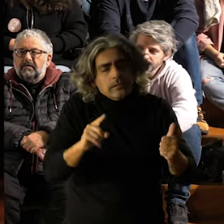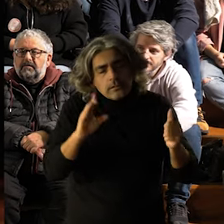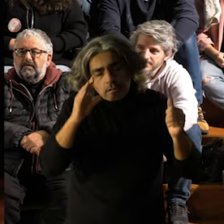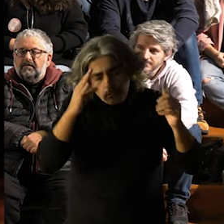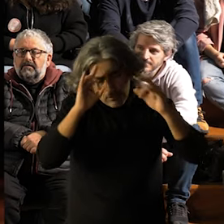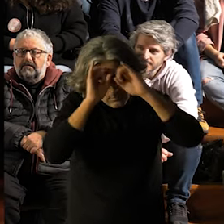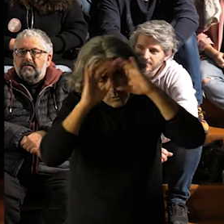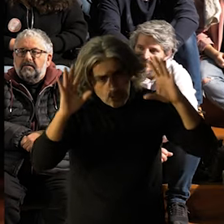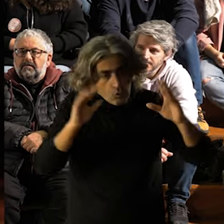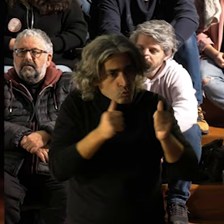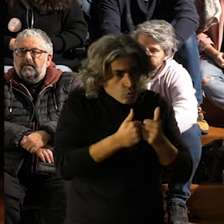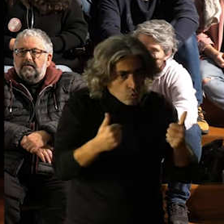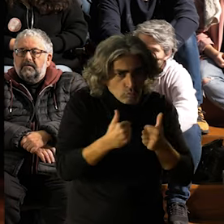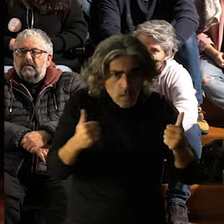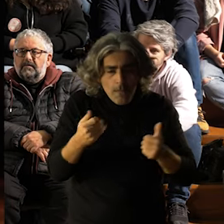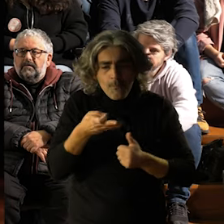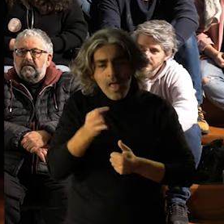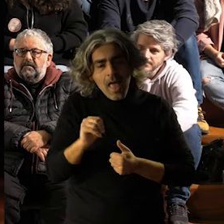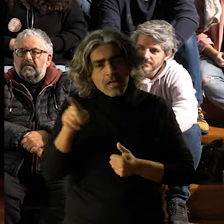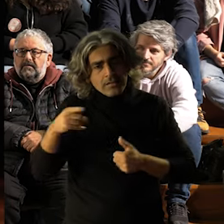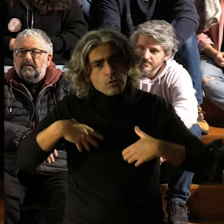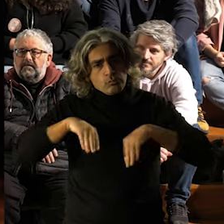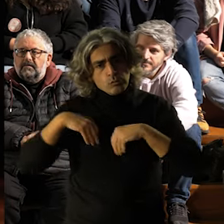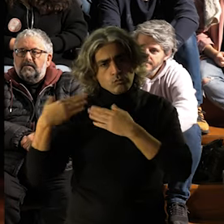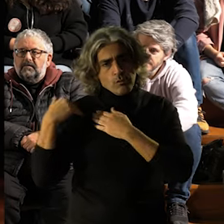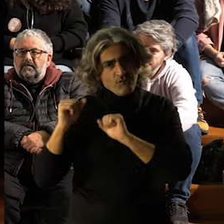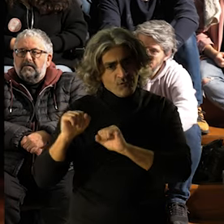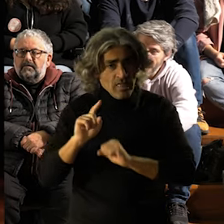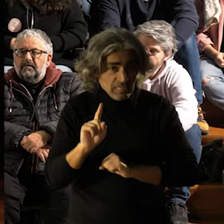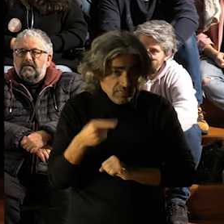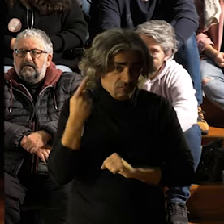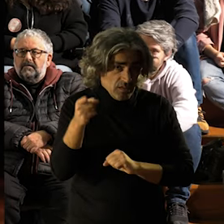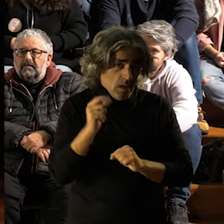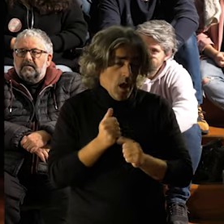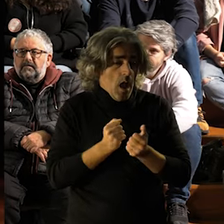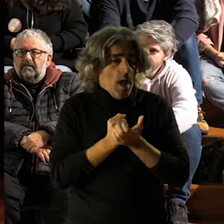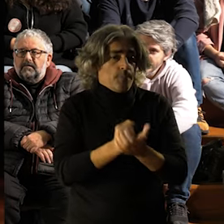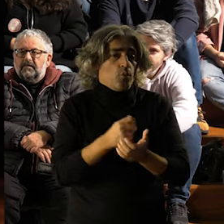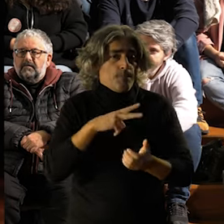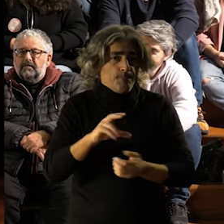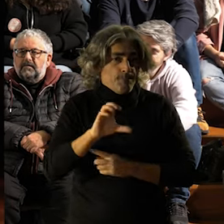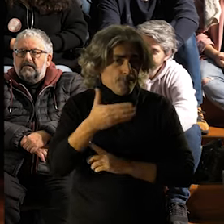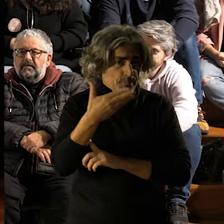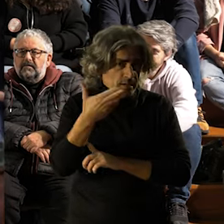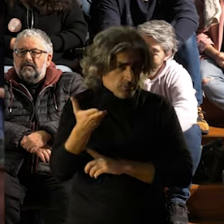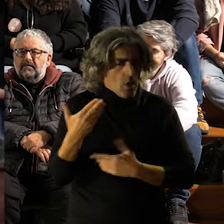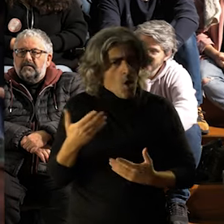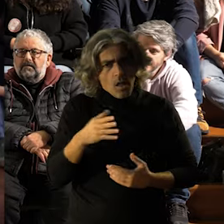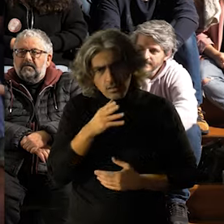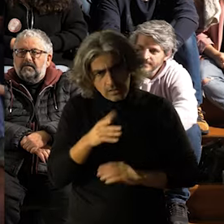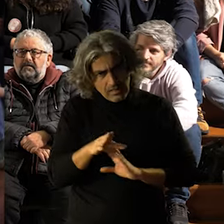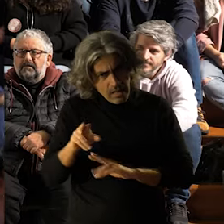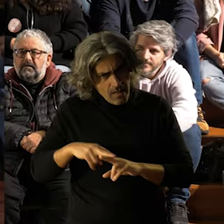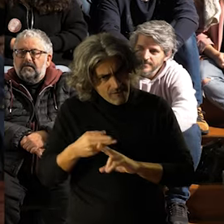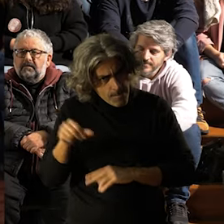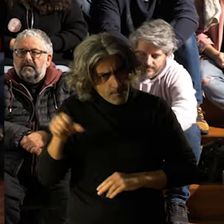se estivesse tudo bem, se o Partido Socialista tivesse assumido as responsabilidades que tinha de resposta ao país, estava hoje a dizer-nos que com a direita